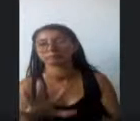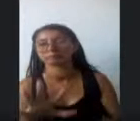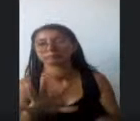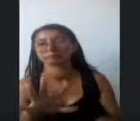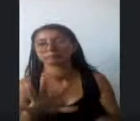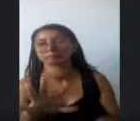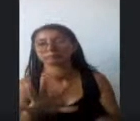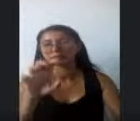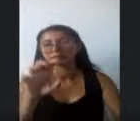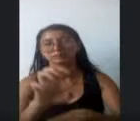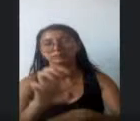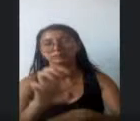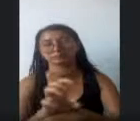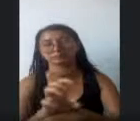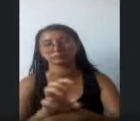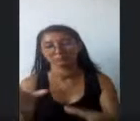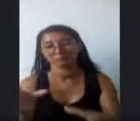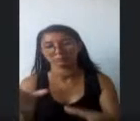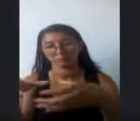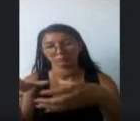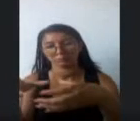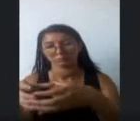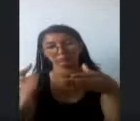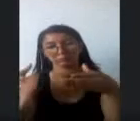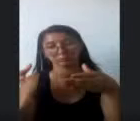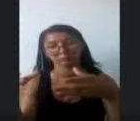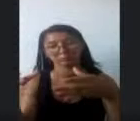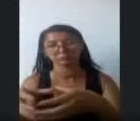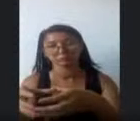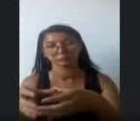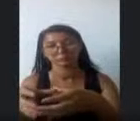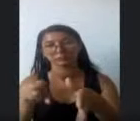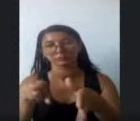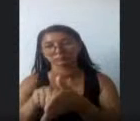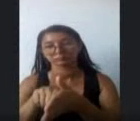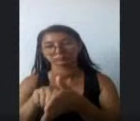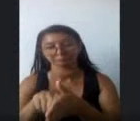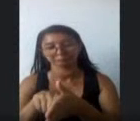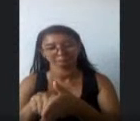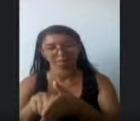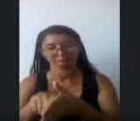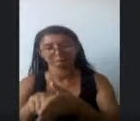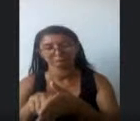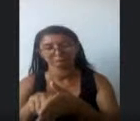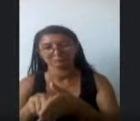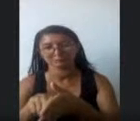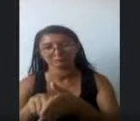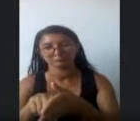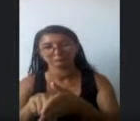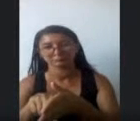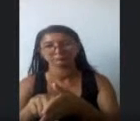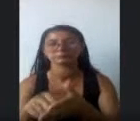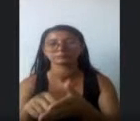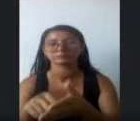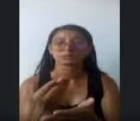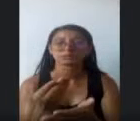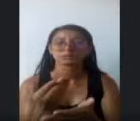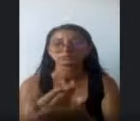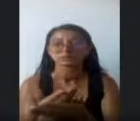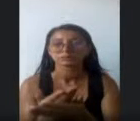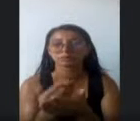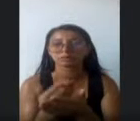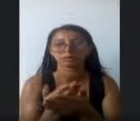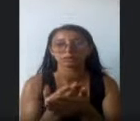população específica, nessa pesquisa, que nós sabemos que por não ter sido um estudo aleatório, né, as pessoas vinham,